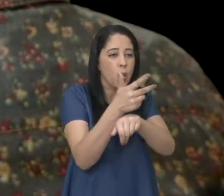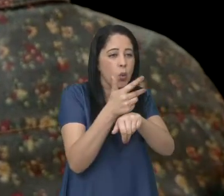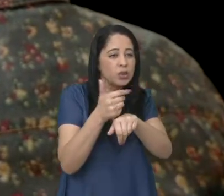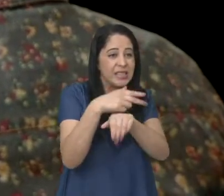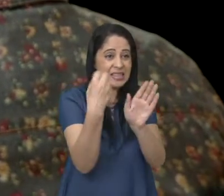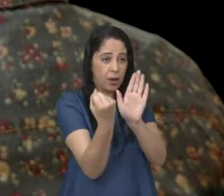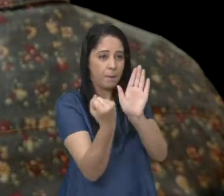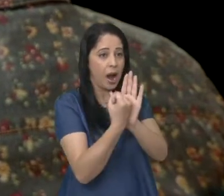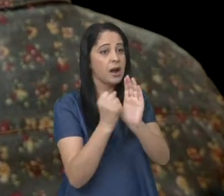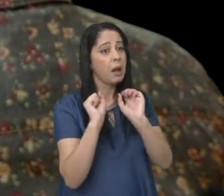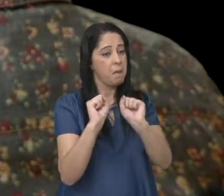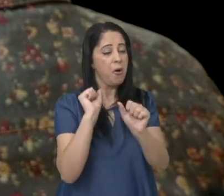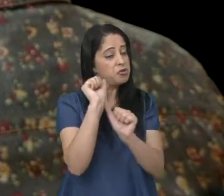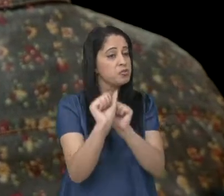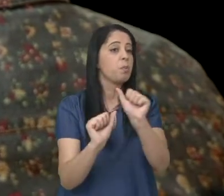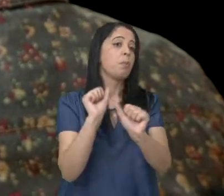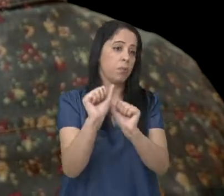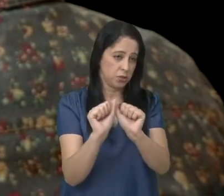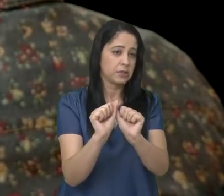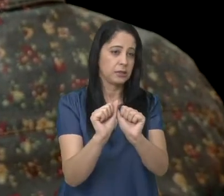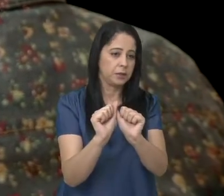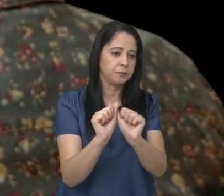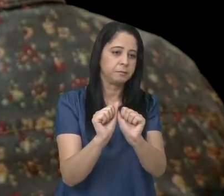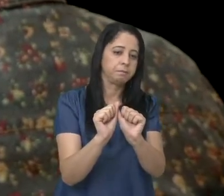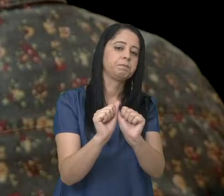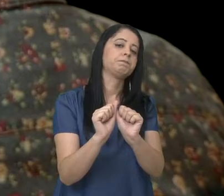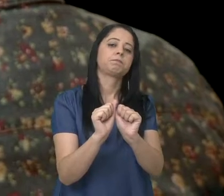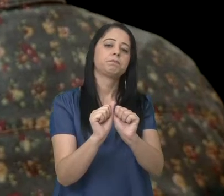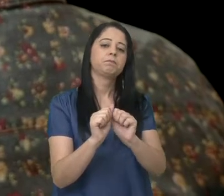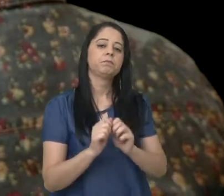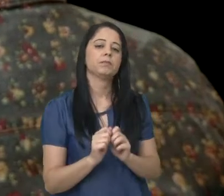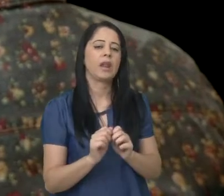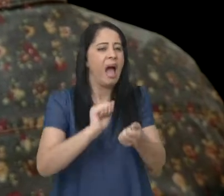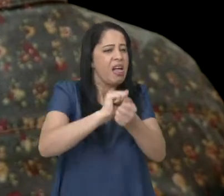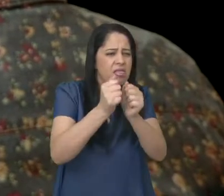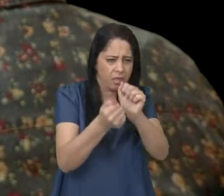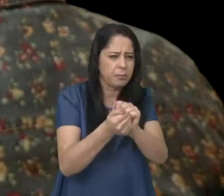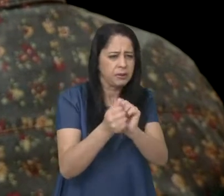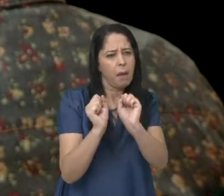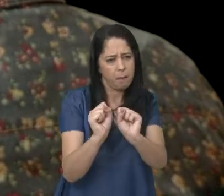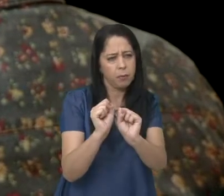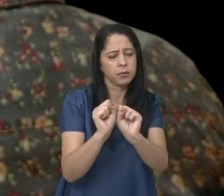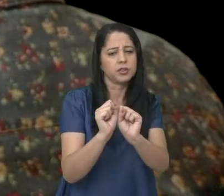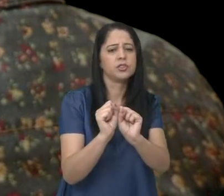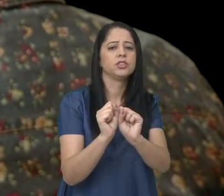mesmo, era possível você fazer as modificações